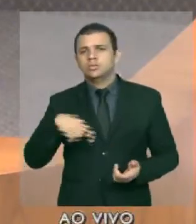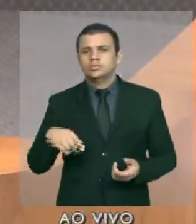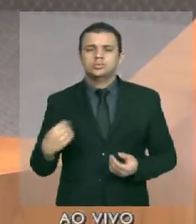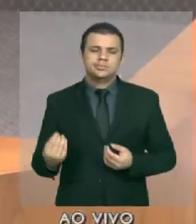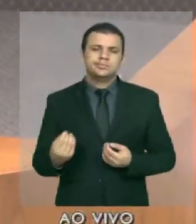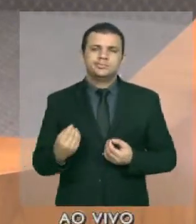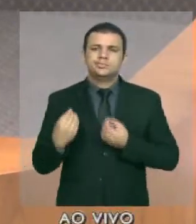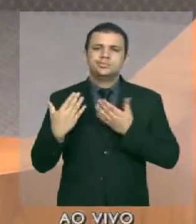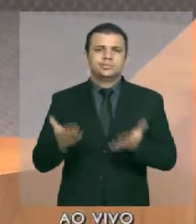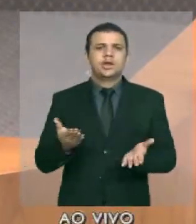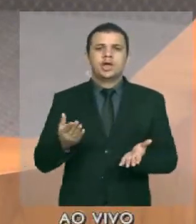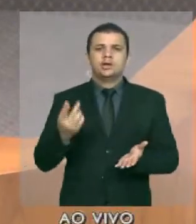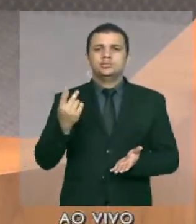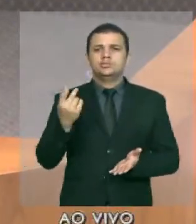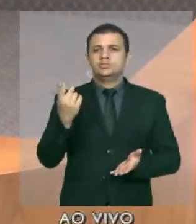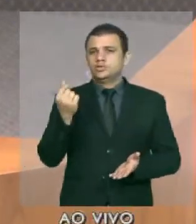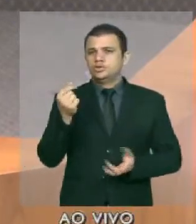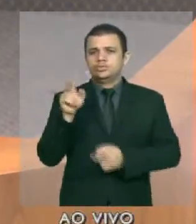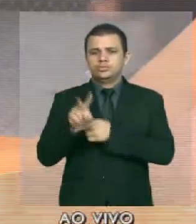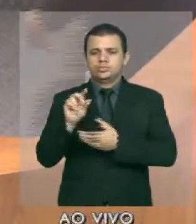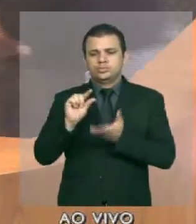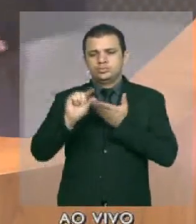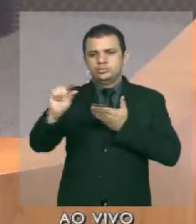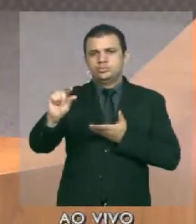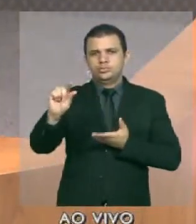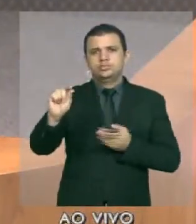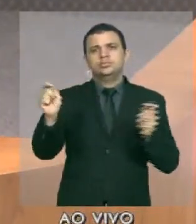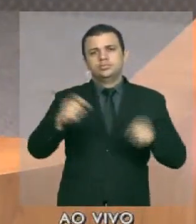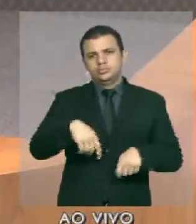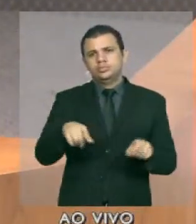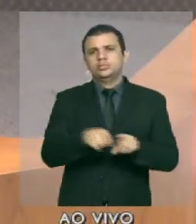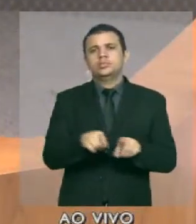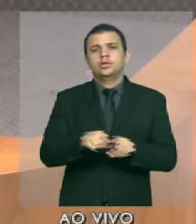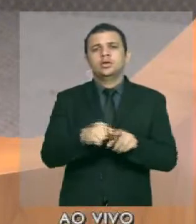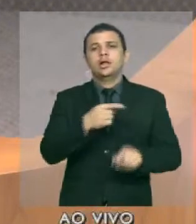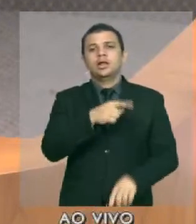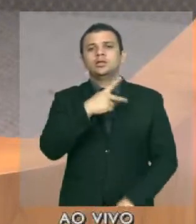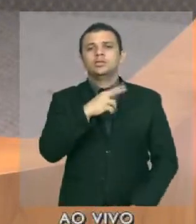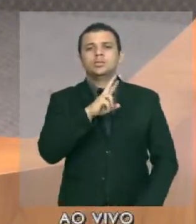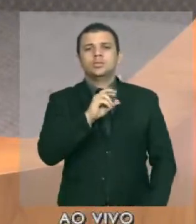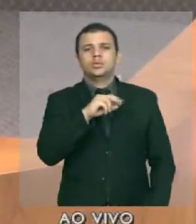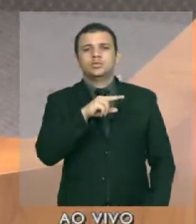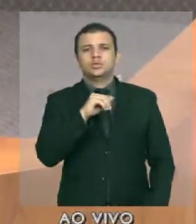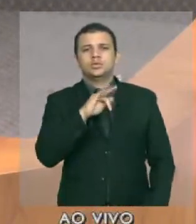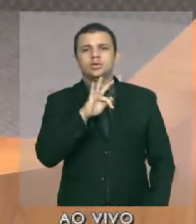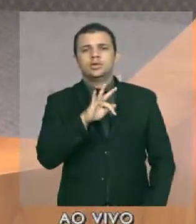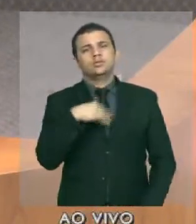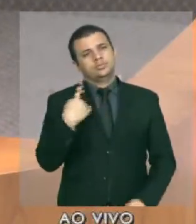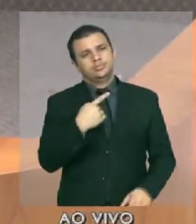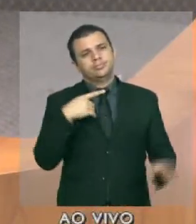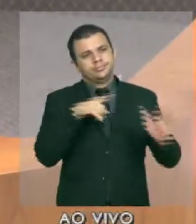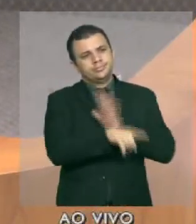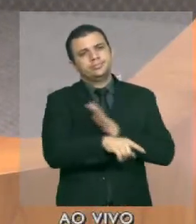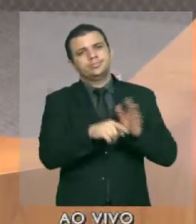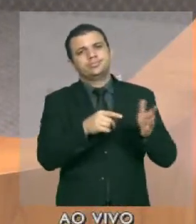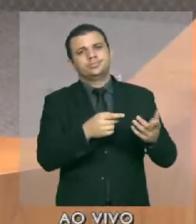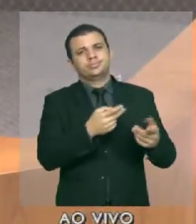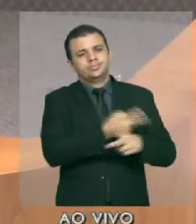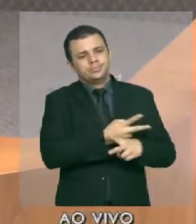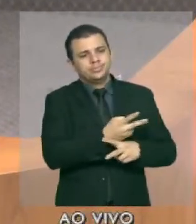que nós podemos abstrair aqui do das linhas do PRONAF aí vamos ter que buscar a linha para realmente